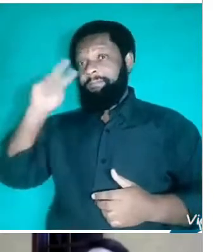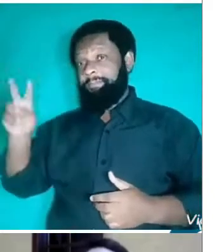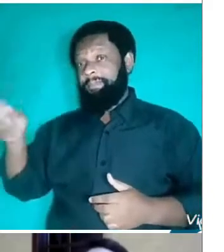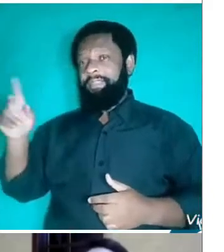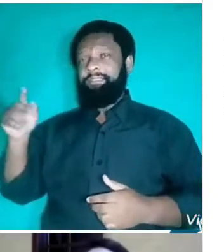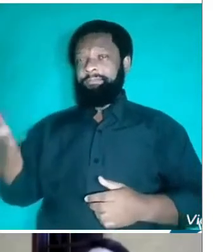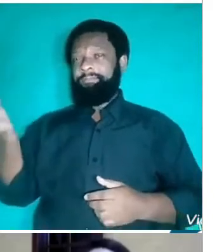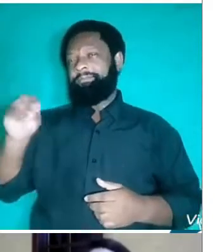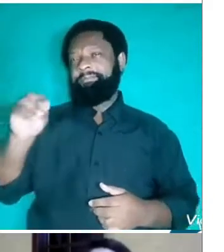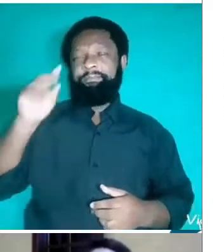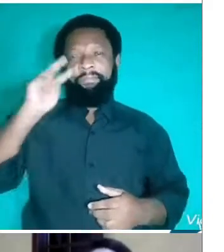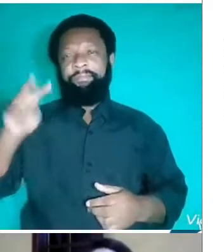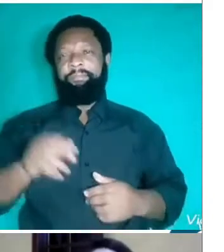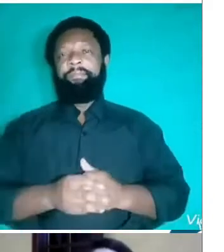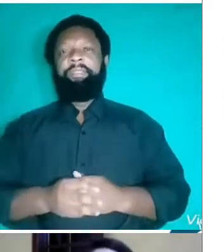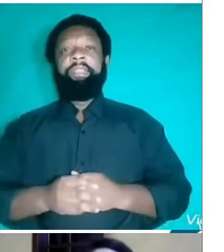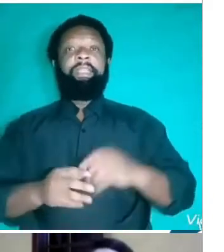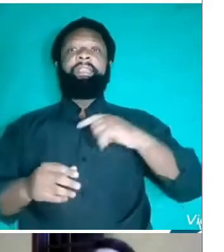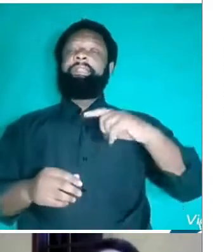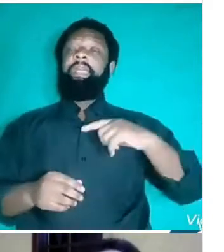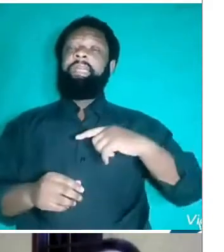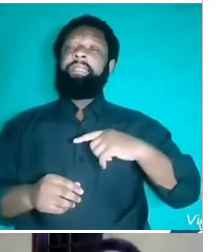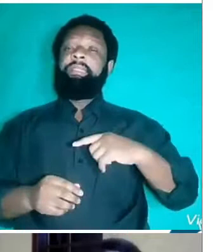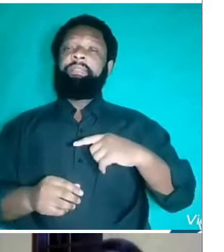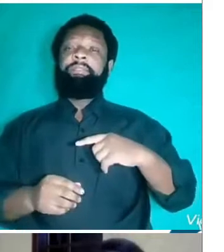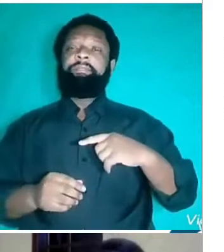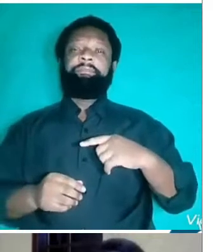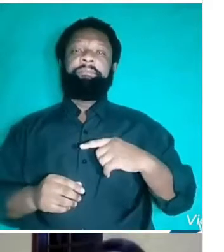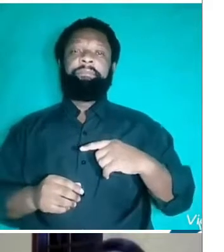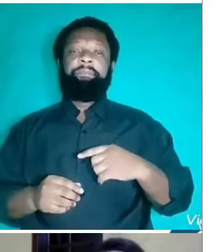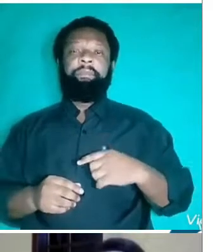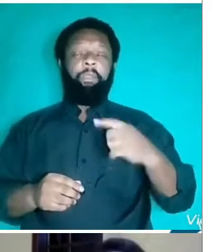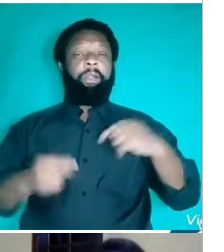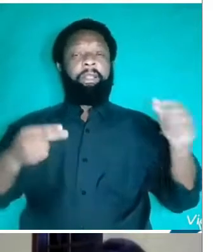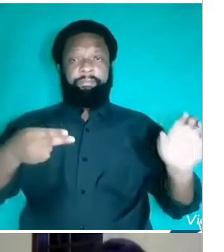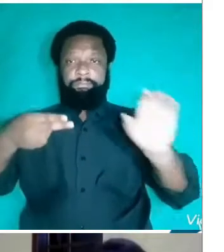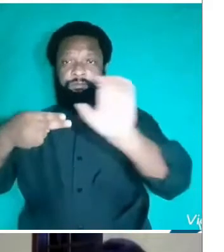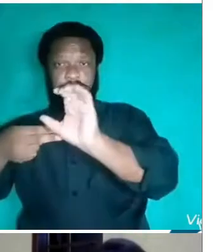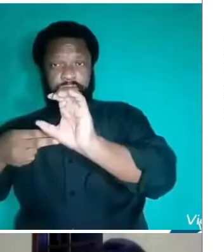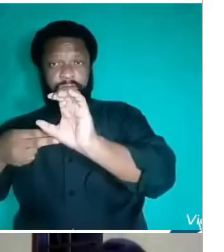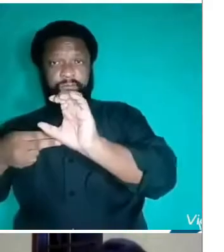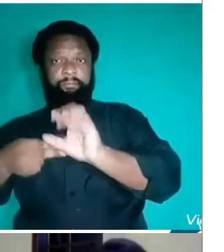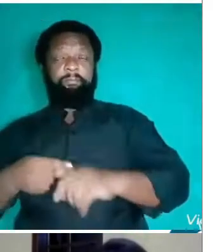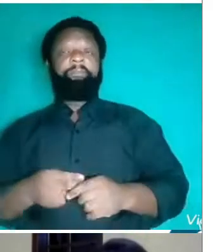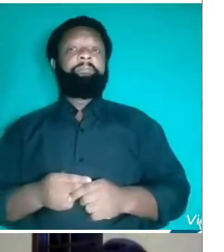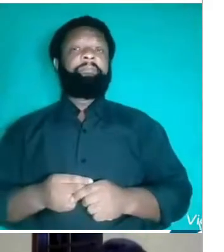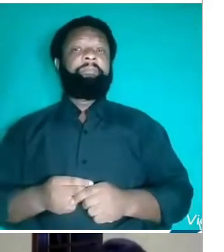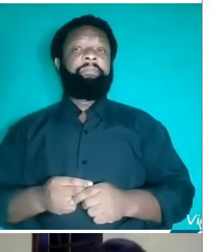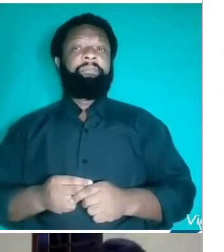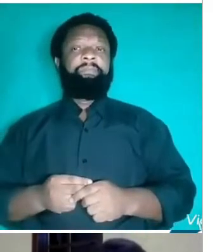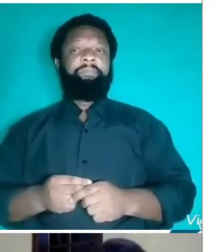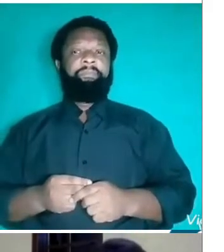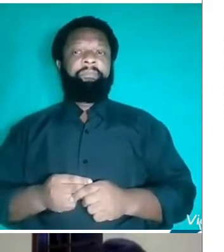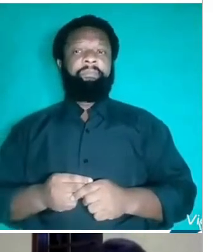melhor, né? Vou colocar aqui, ó. A gente tem aqui uma ligação dupla, né?